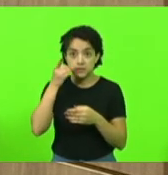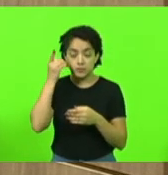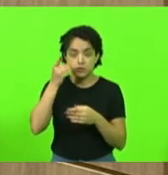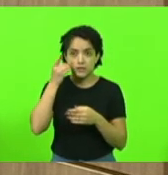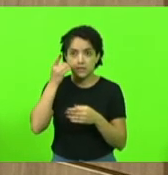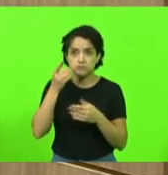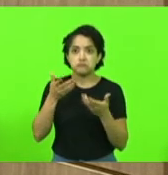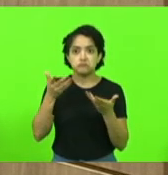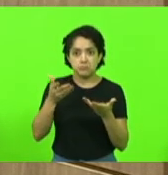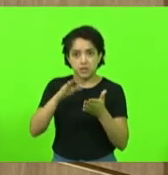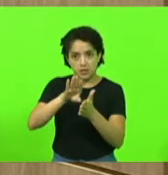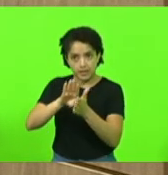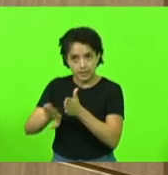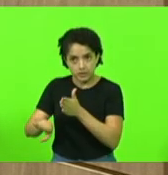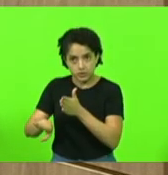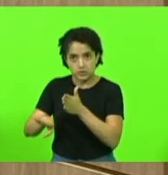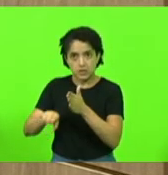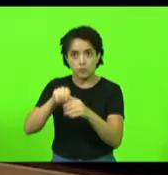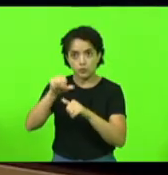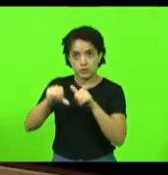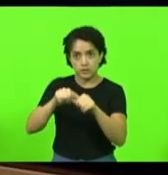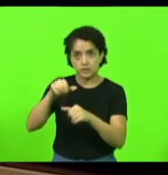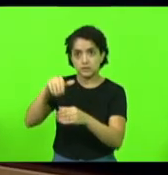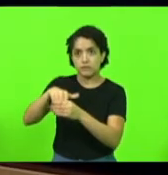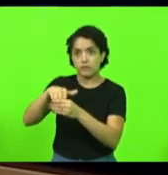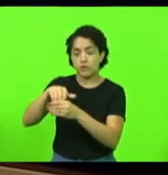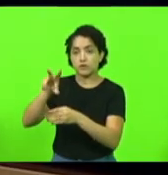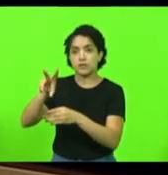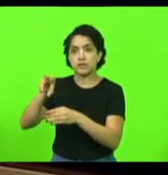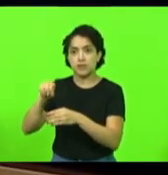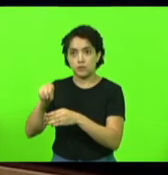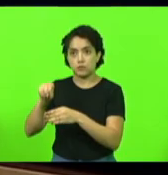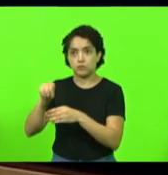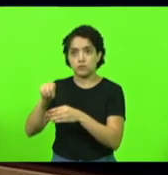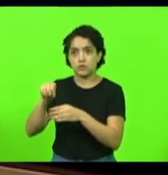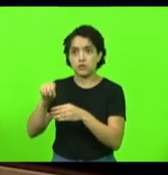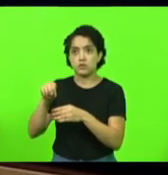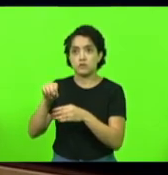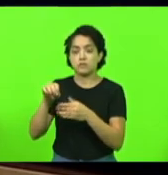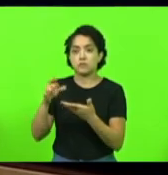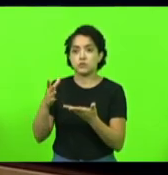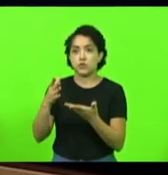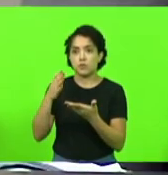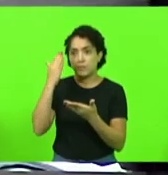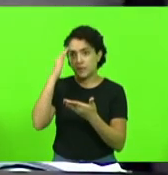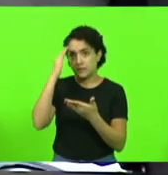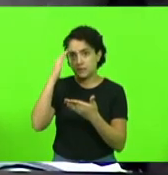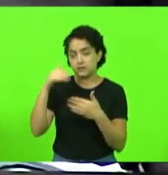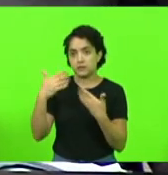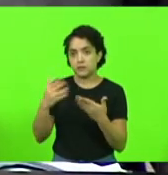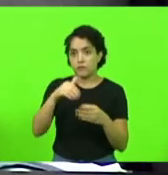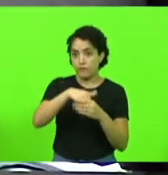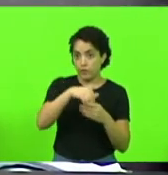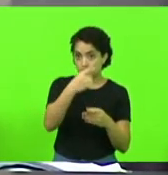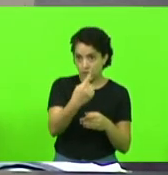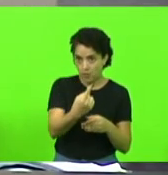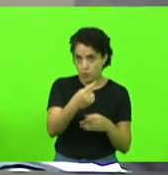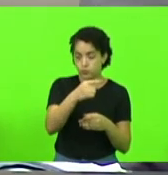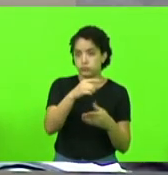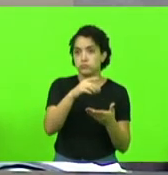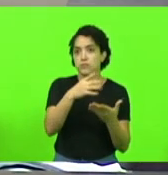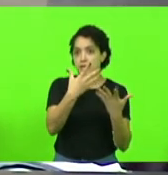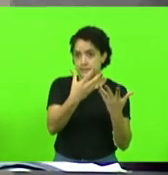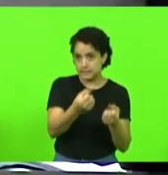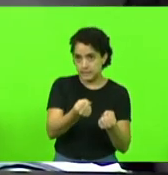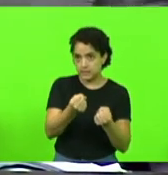querem rejeitar a mudança, votam não, é isso? Apenas para esclarecer. Isso, perfeitamente. Quem vota um, vota a favor do substitutivo